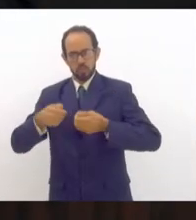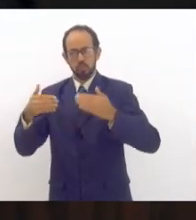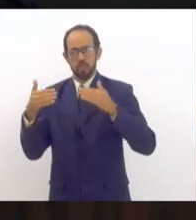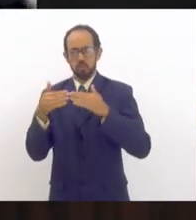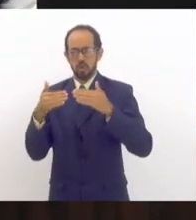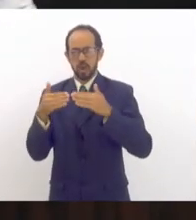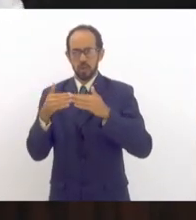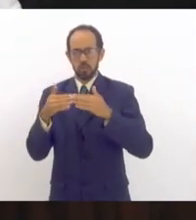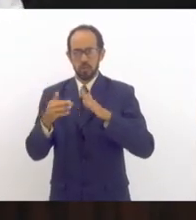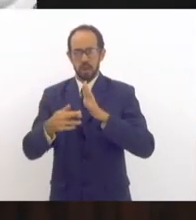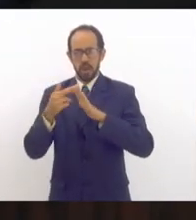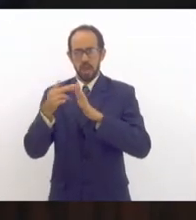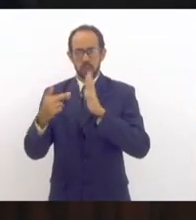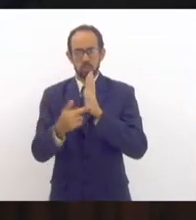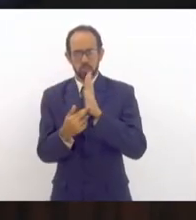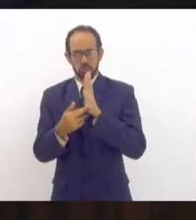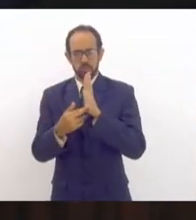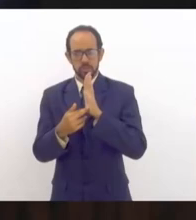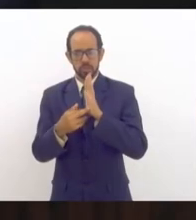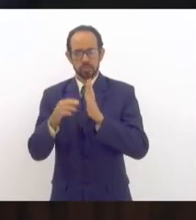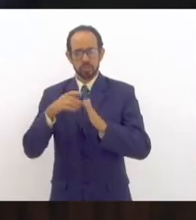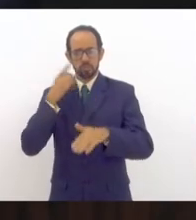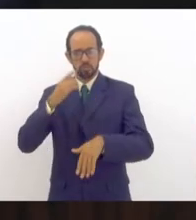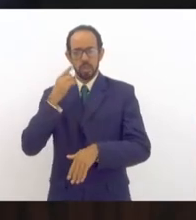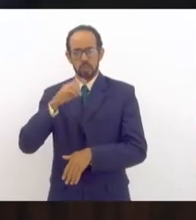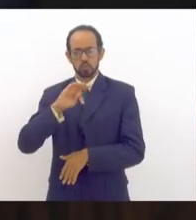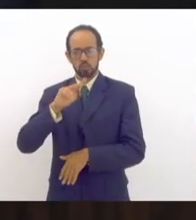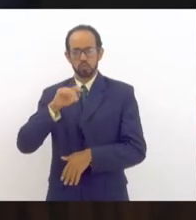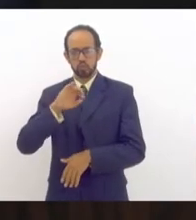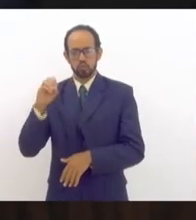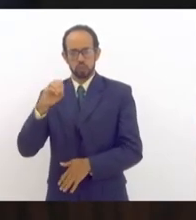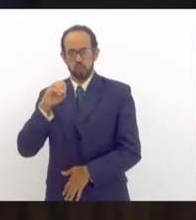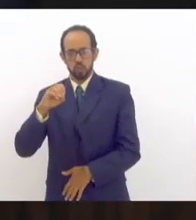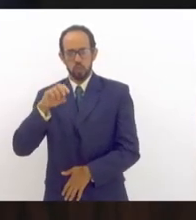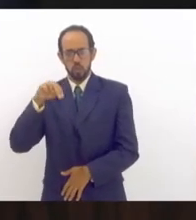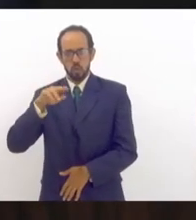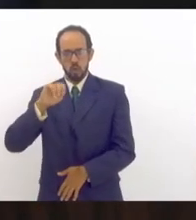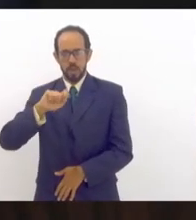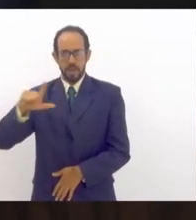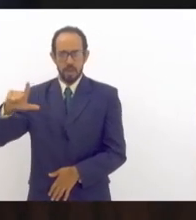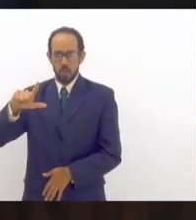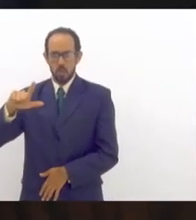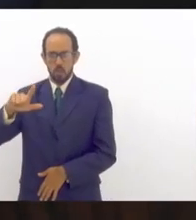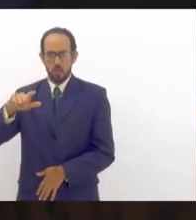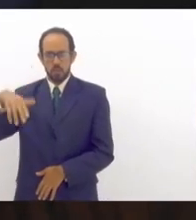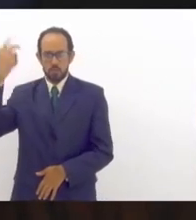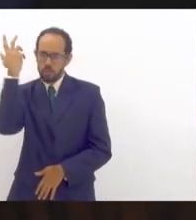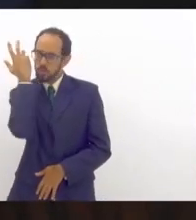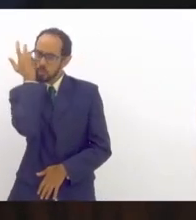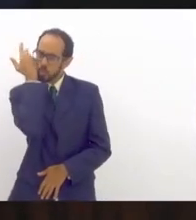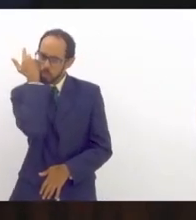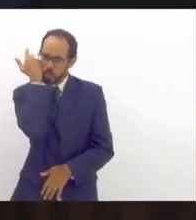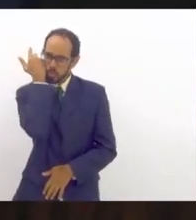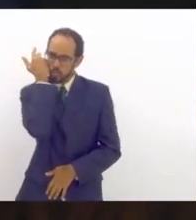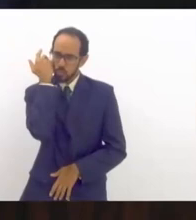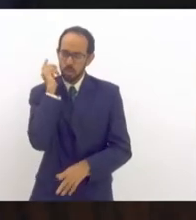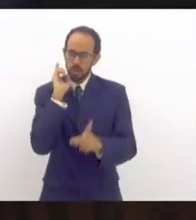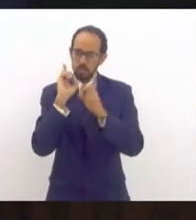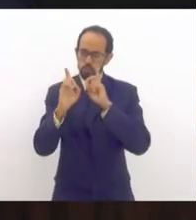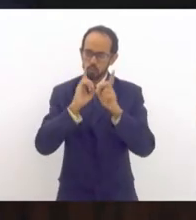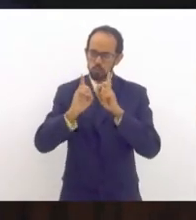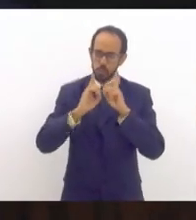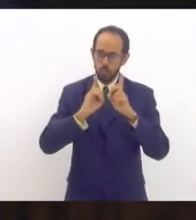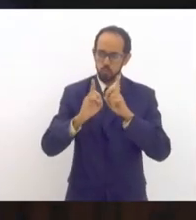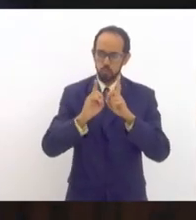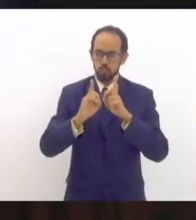relatores Deputado Chico Machado Noel de Carvalho ele Omar Coelho em